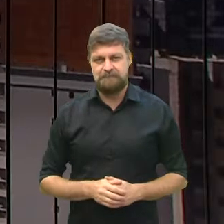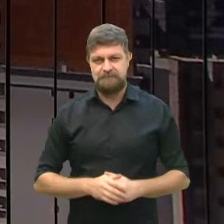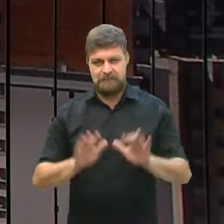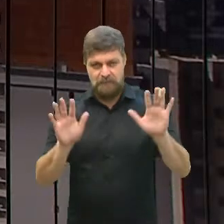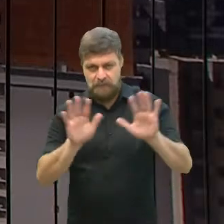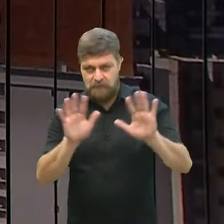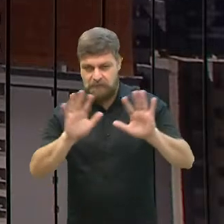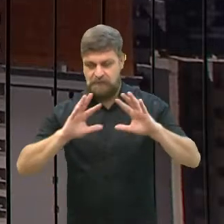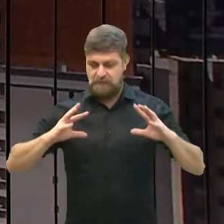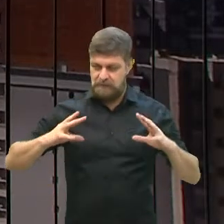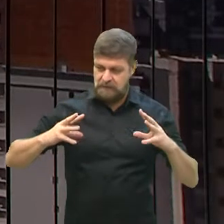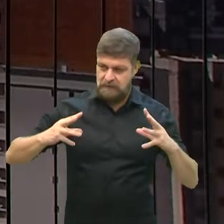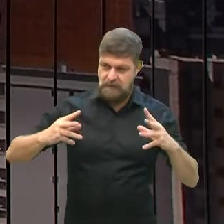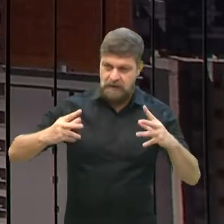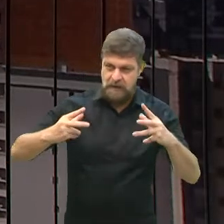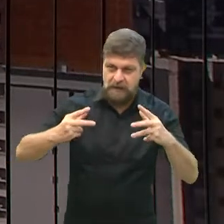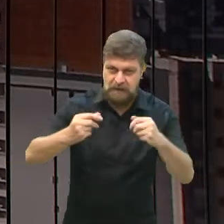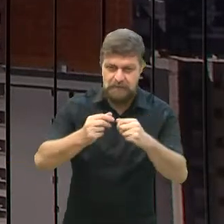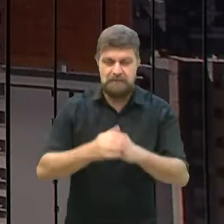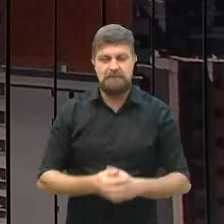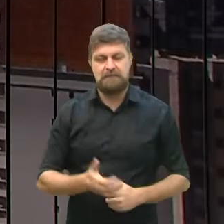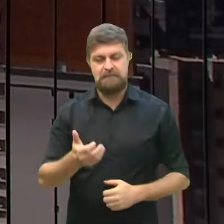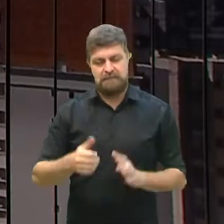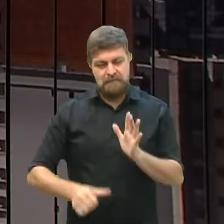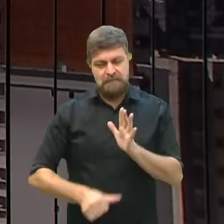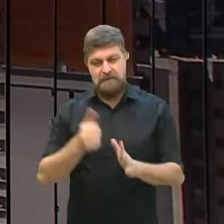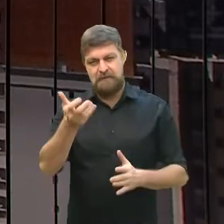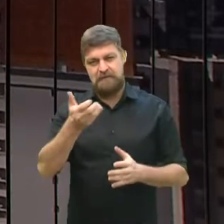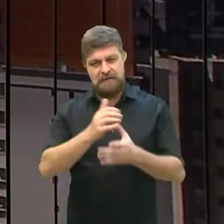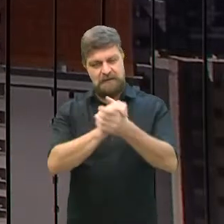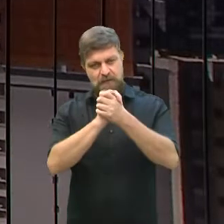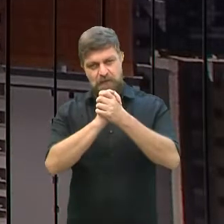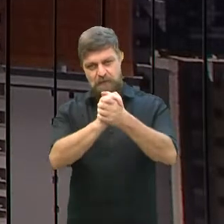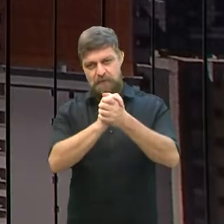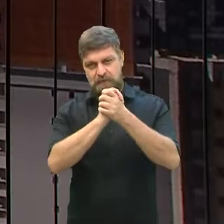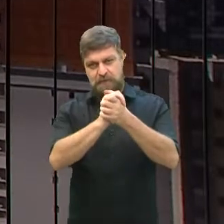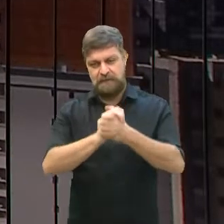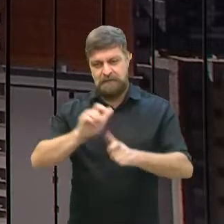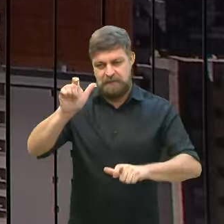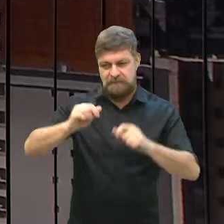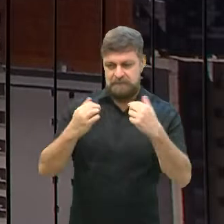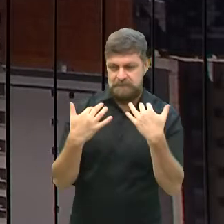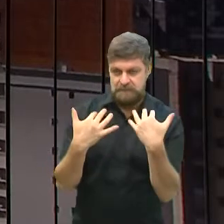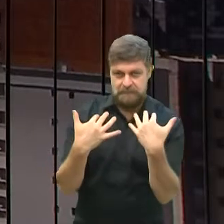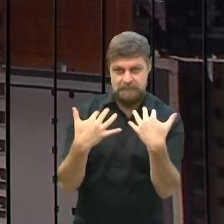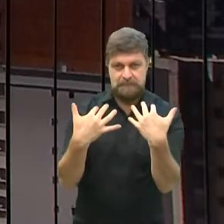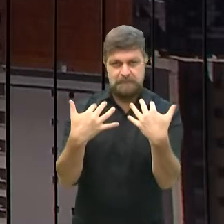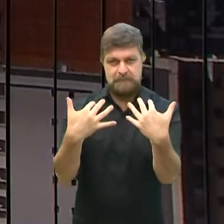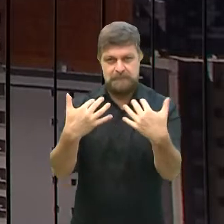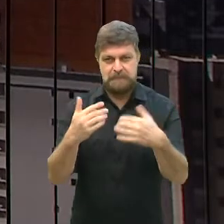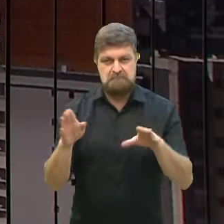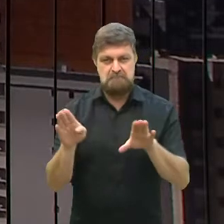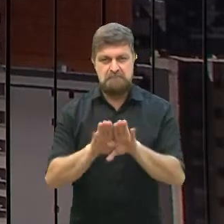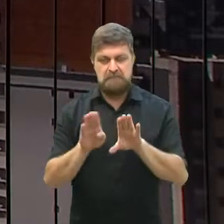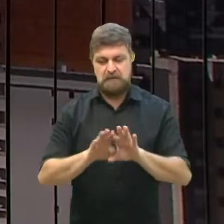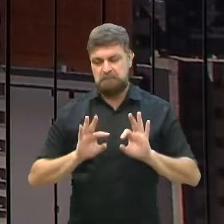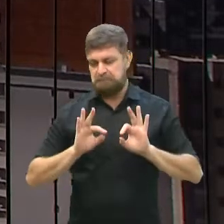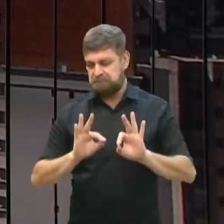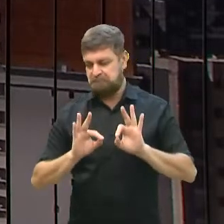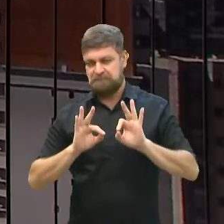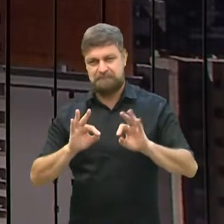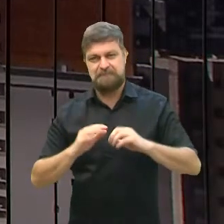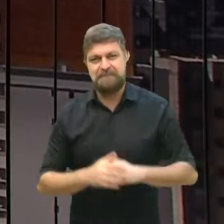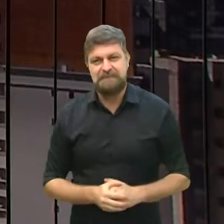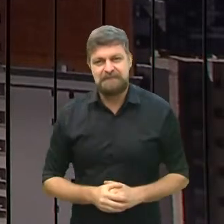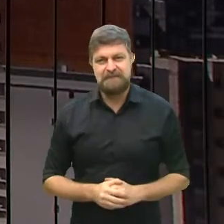Olá a todos do Giro Ambiental. Queria primeiro cumprimentar os espectadores, qualificada audiência do Giro